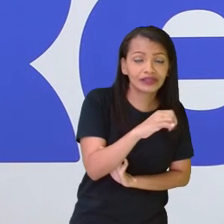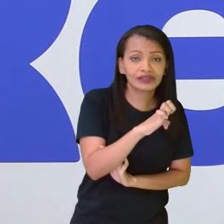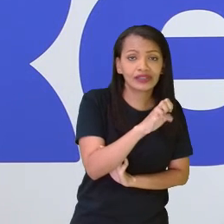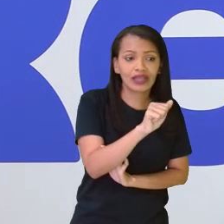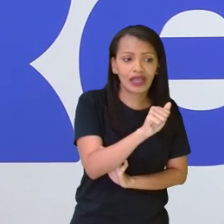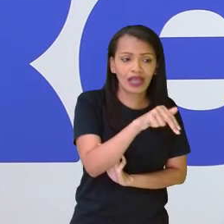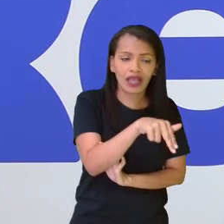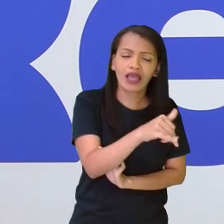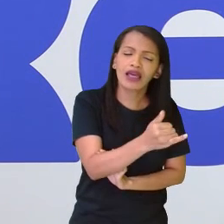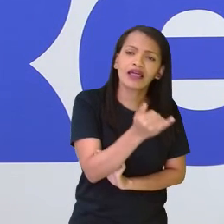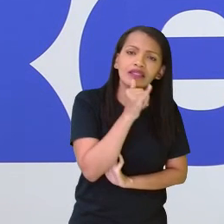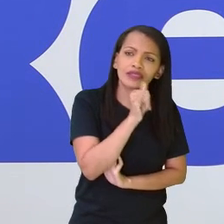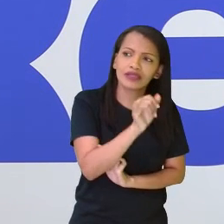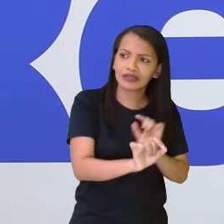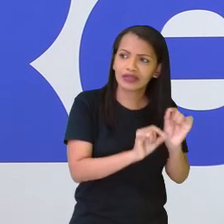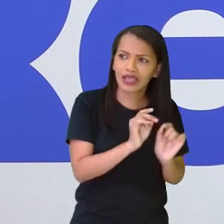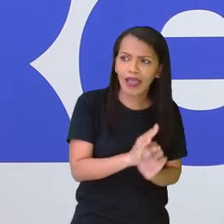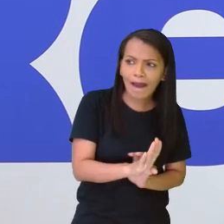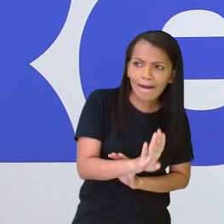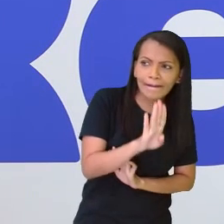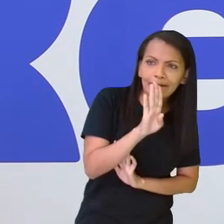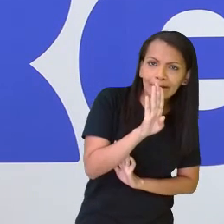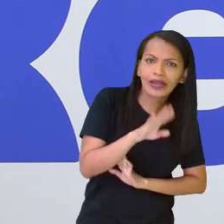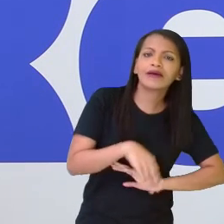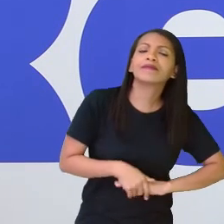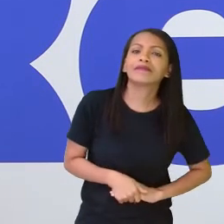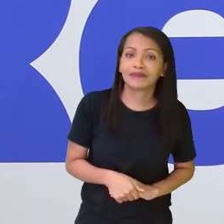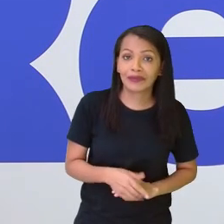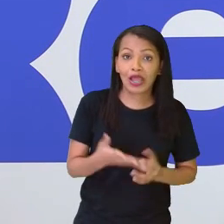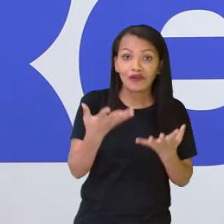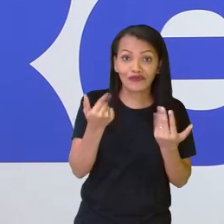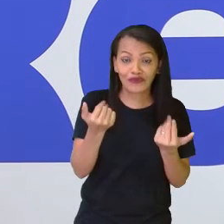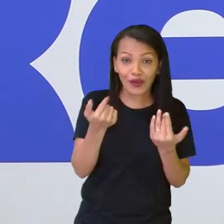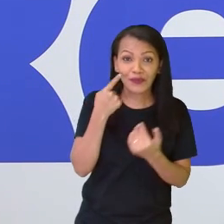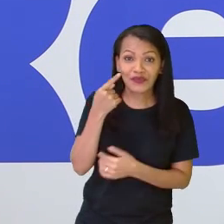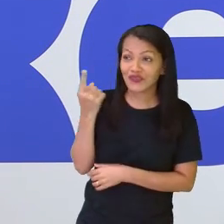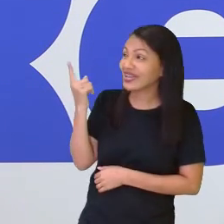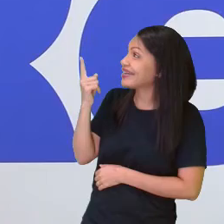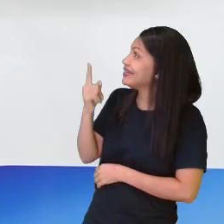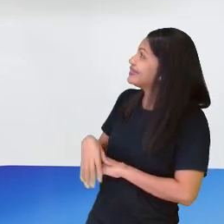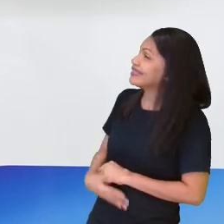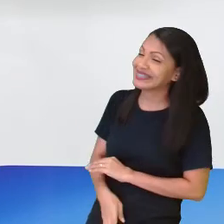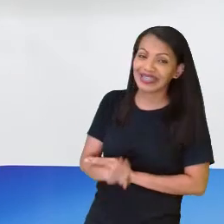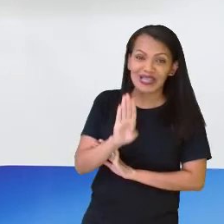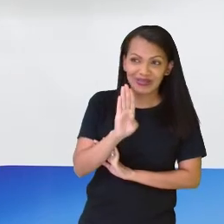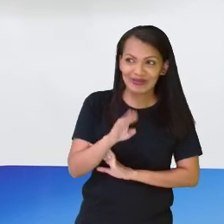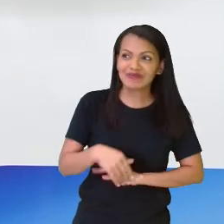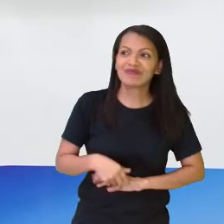né? Tá dizendo que é a letra B. E a senhora vai dizer aí a resposta Vamos ver pra se é a gente, letra né? B.